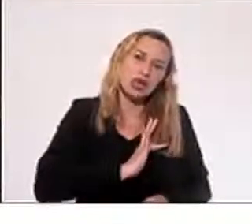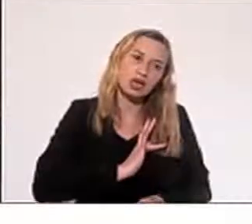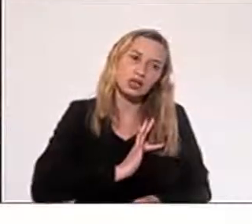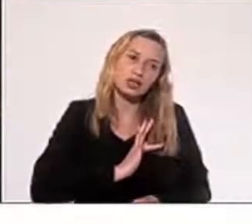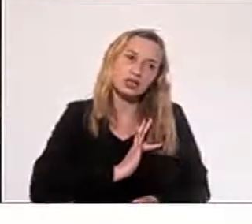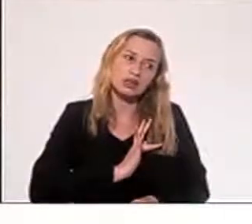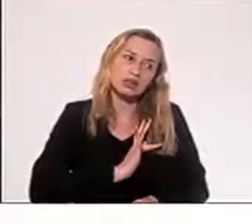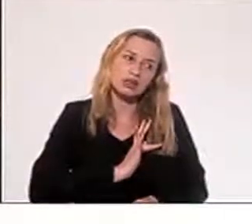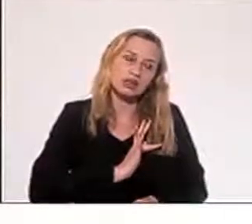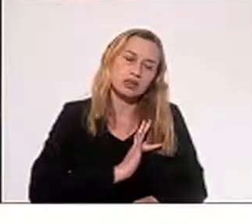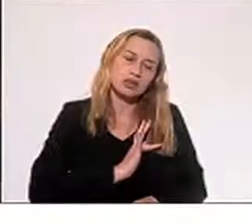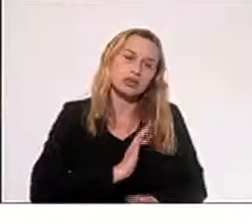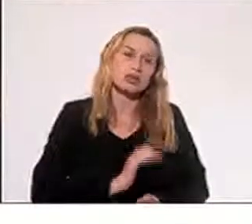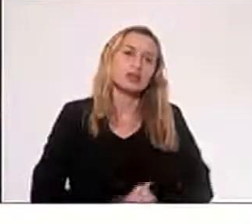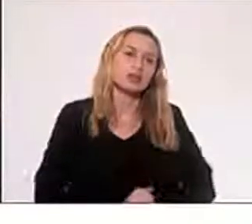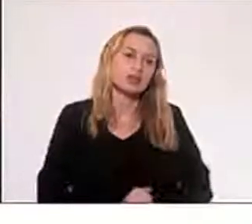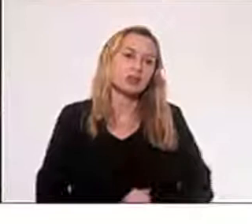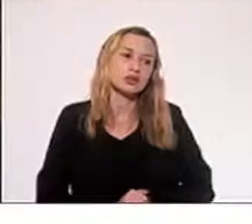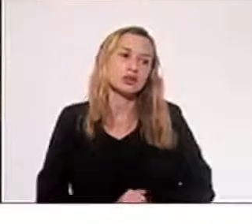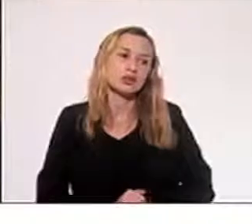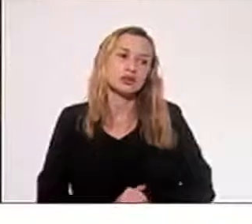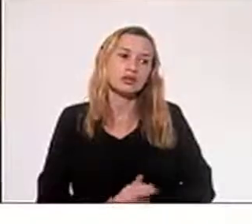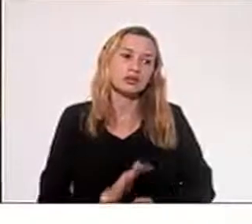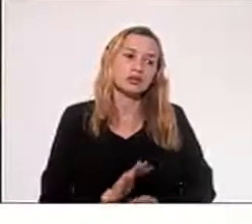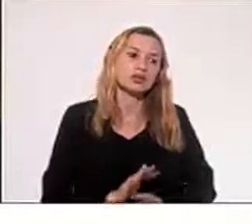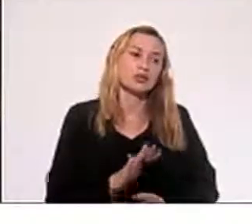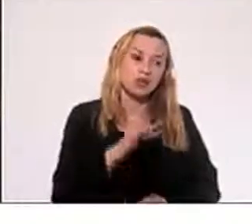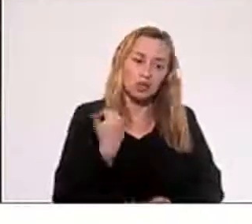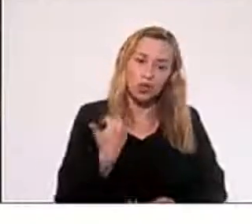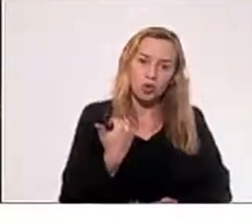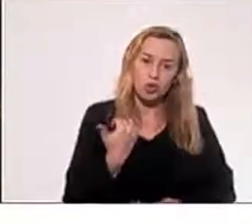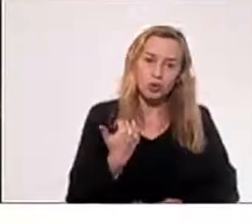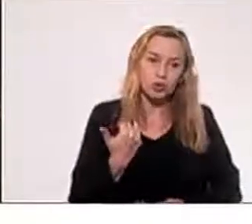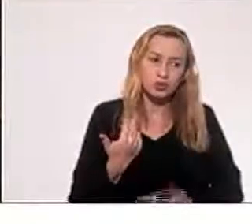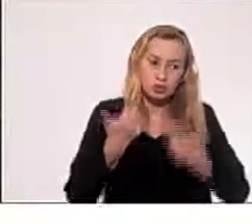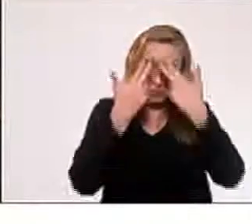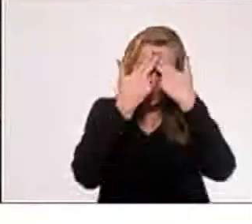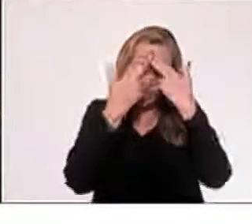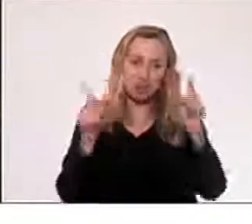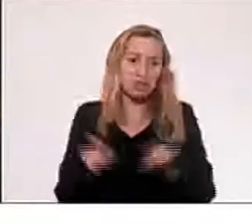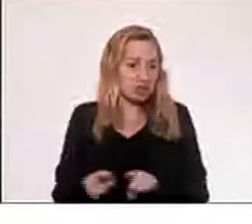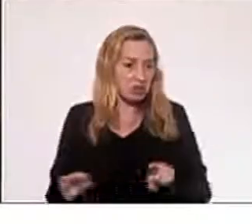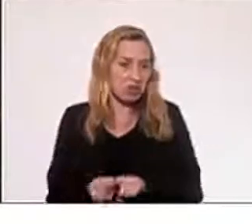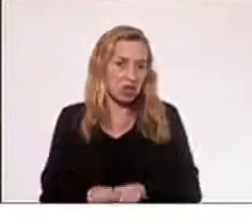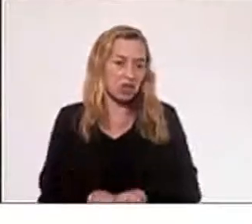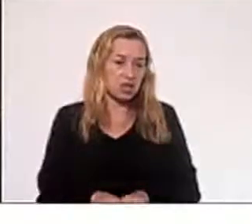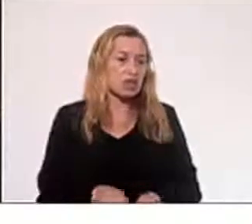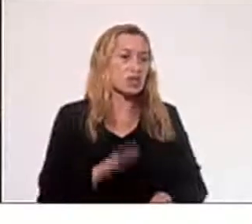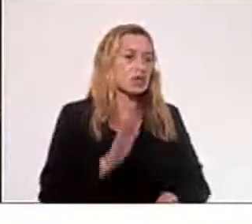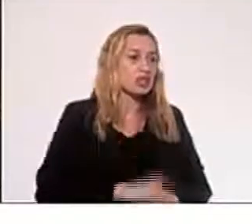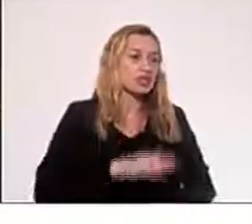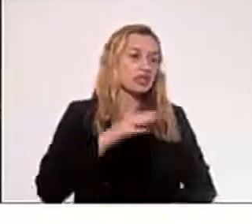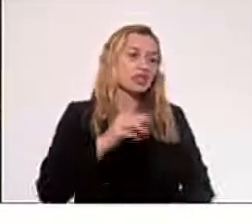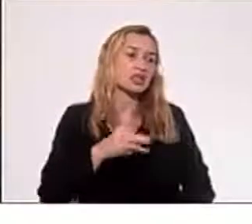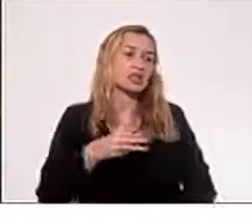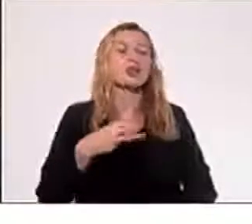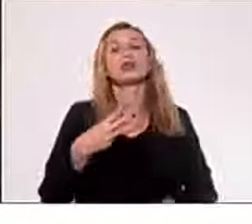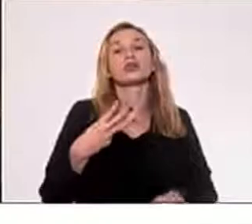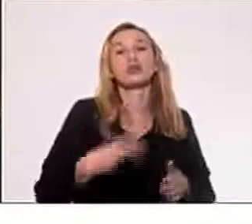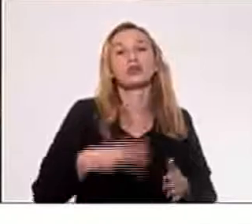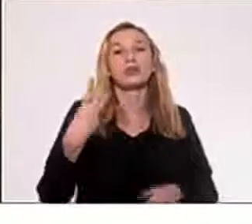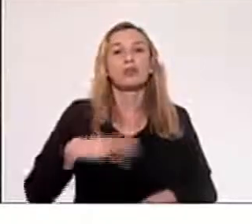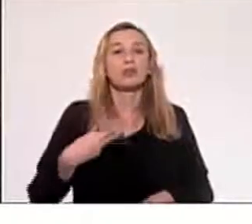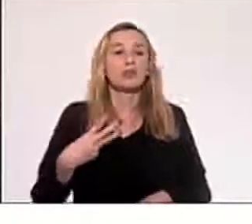adoecidos, fisicamente, moralmente e espiritualmente. E a terceira maior população encarcerada do